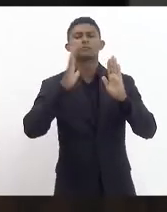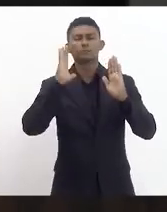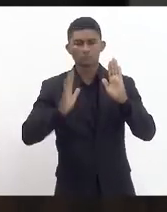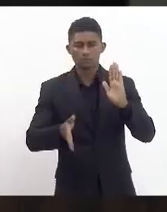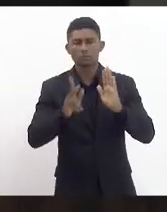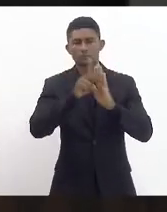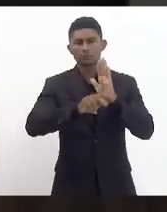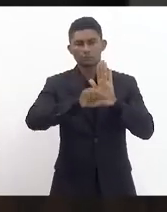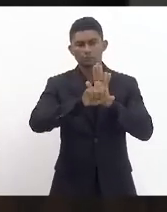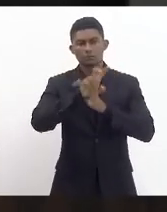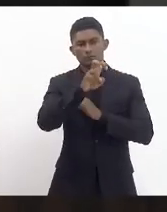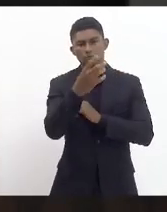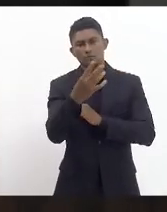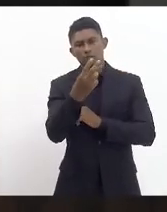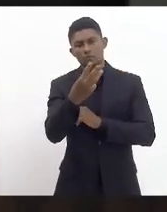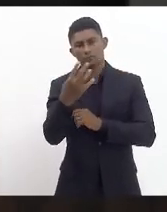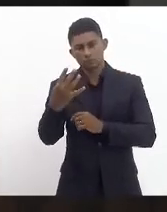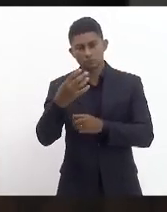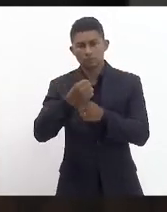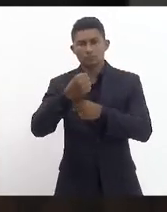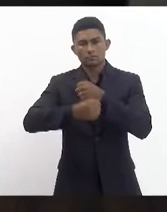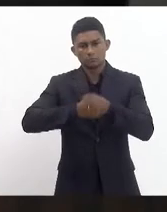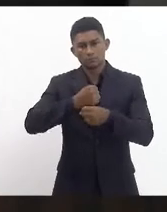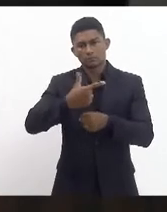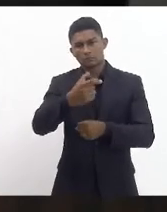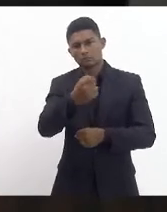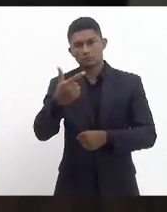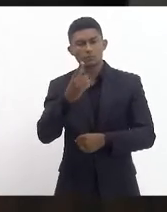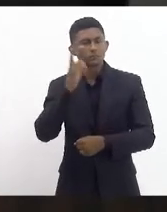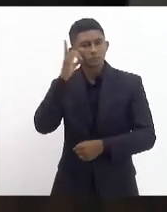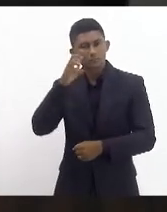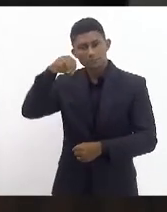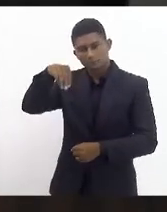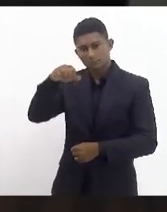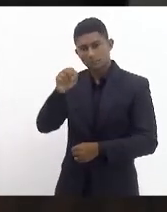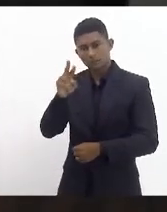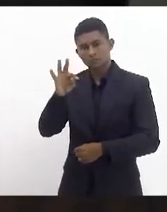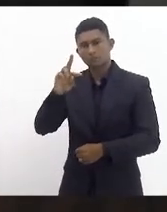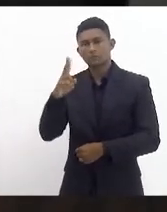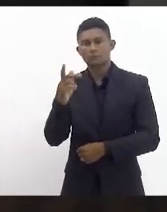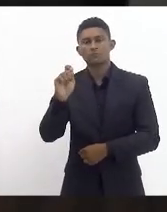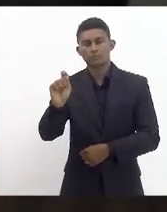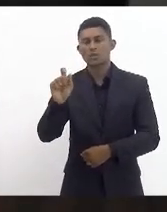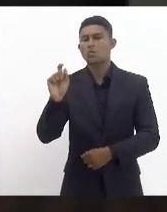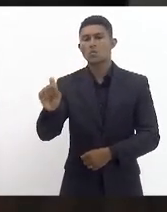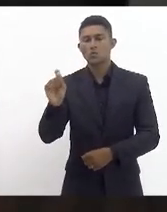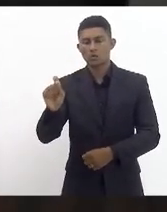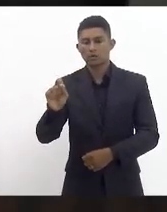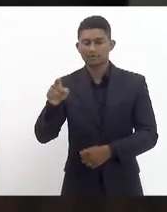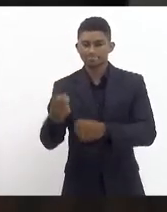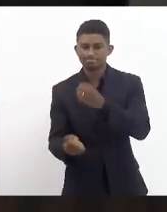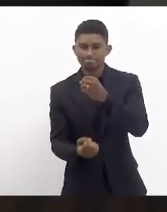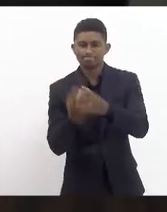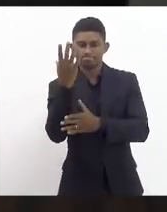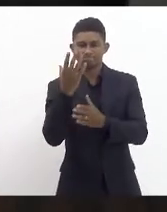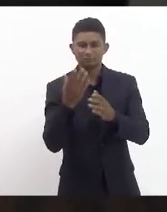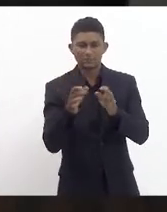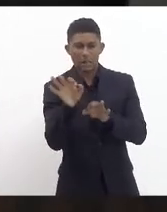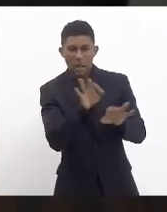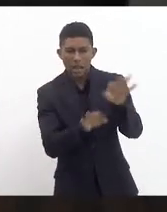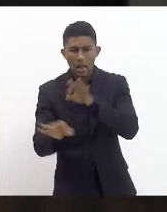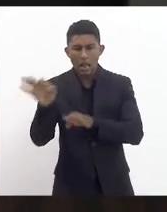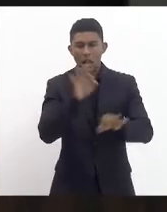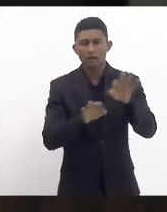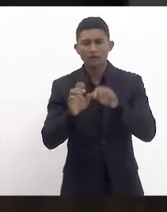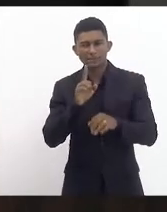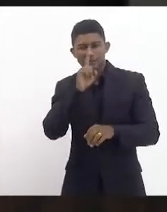de lei 5434-A de 22, de autoria da deputada Marta Rocha, que dispõe sobre a criação de plano integrado de gestão de riscos